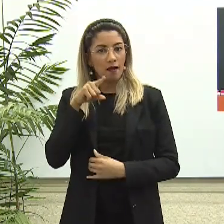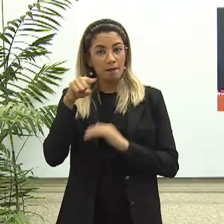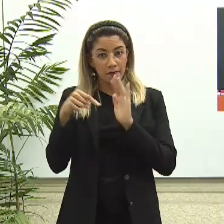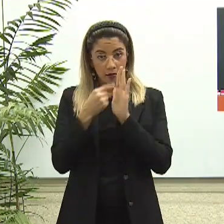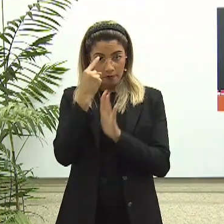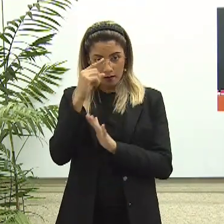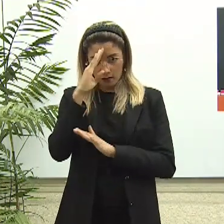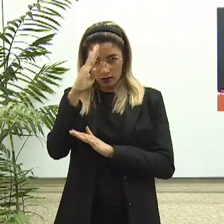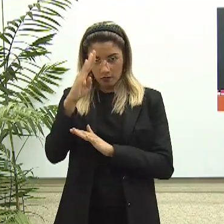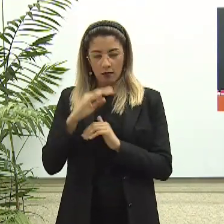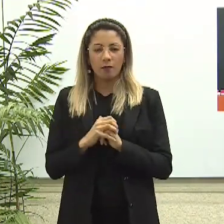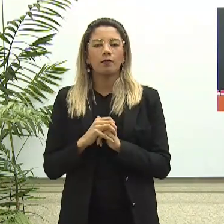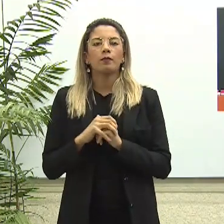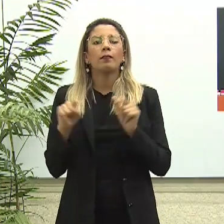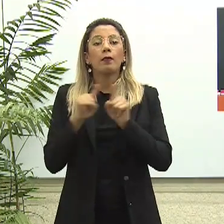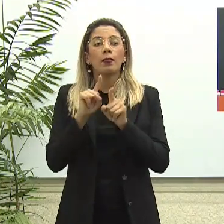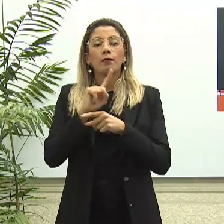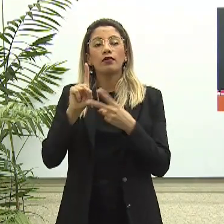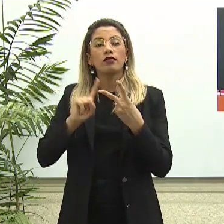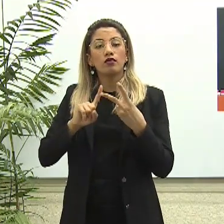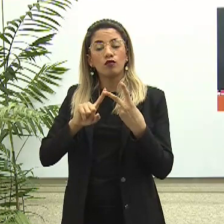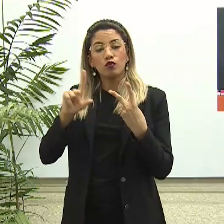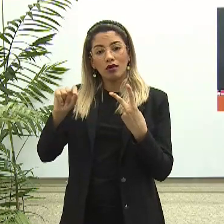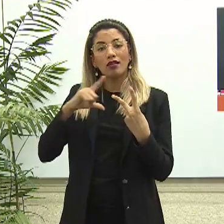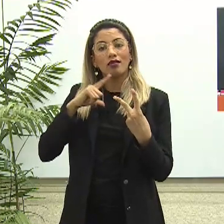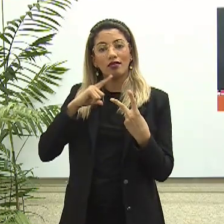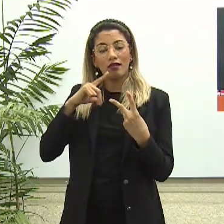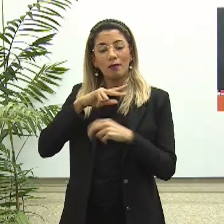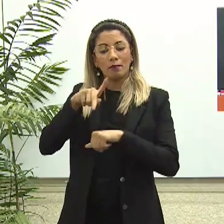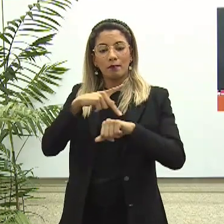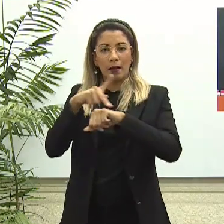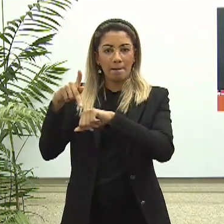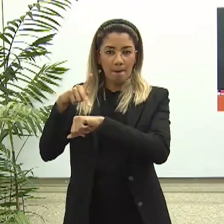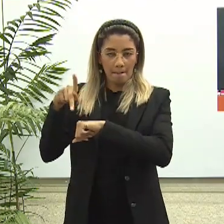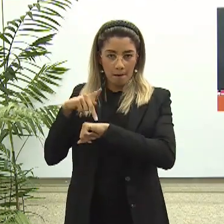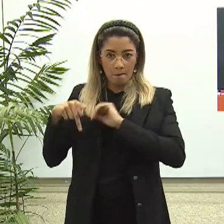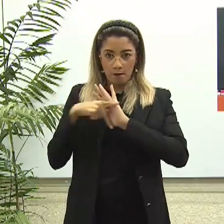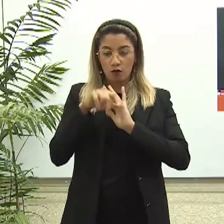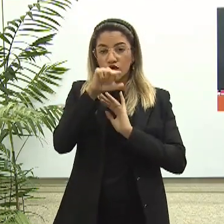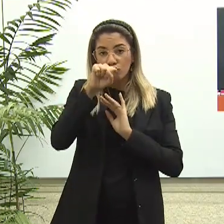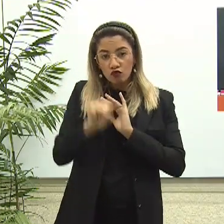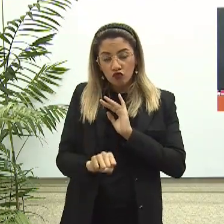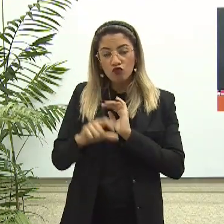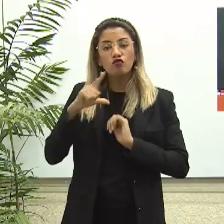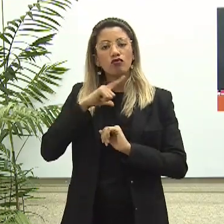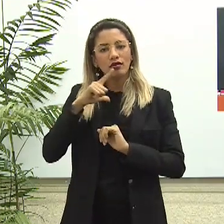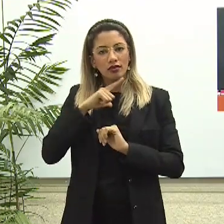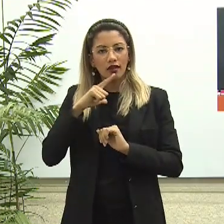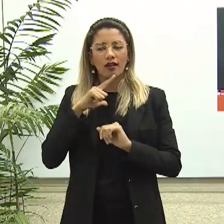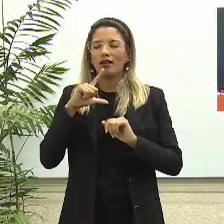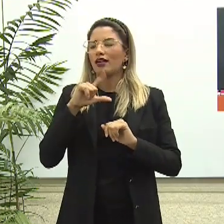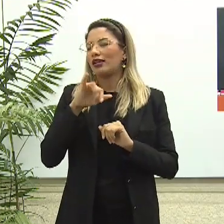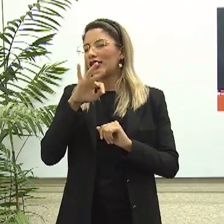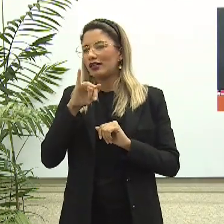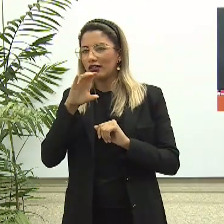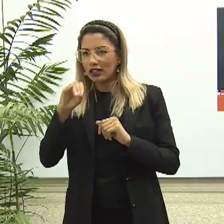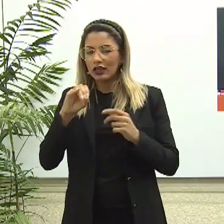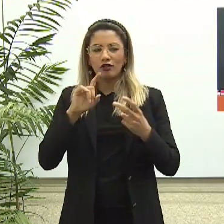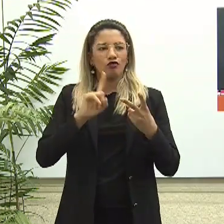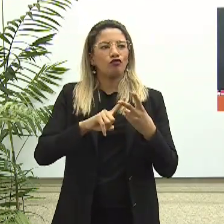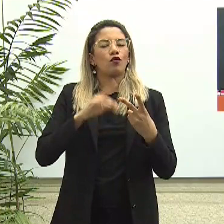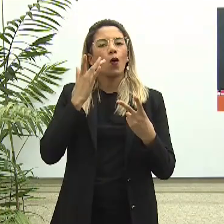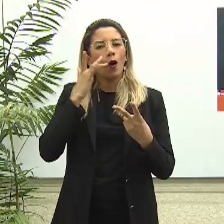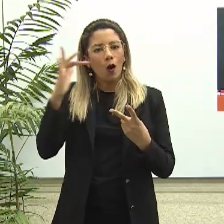o segundo ponto é que os países do sul viram meros fornecedores de matéria prima e lítio bauxita